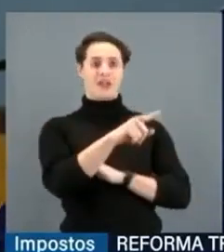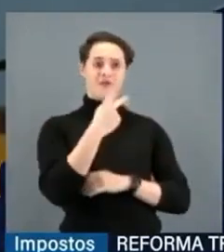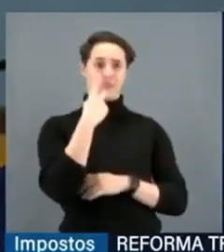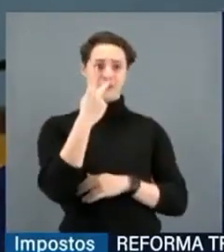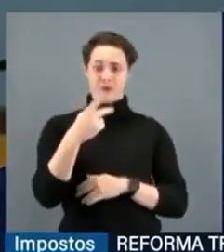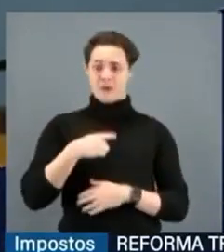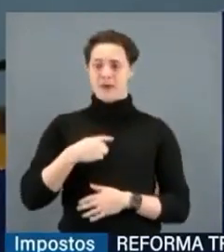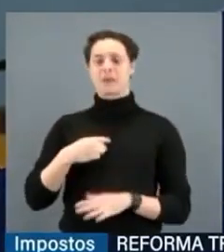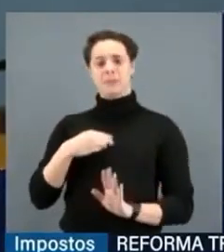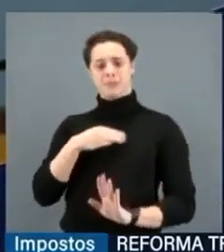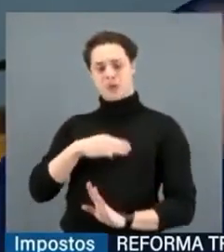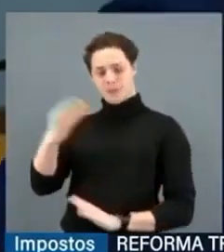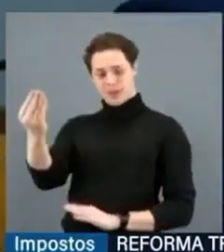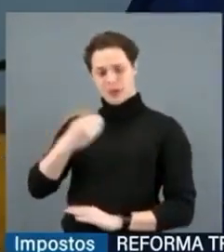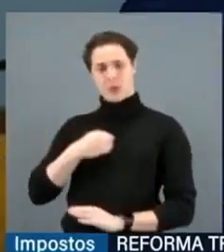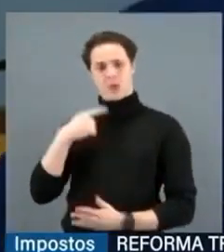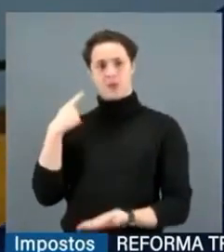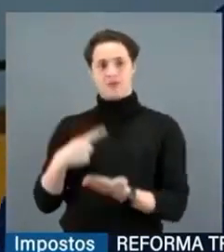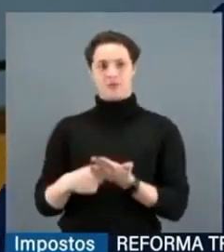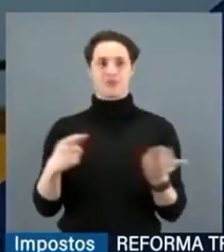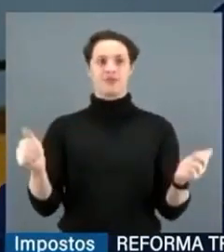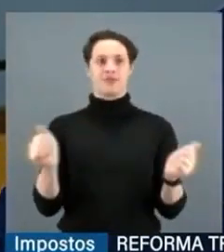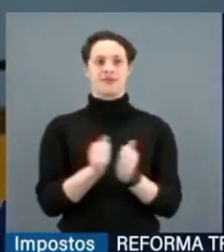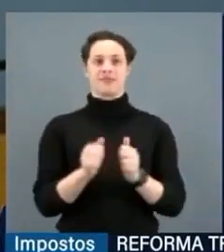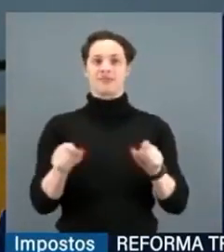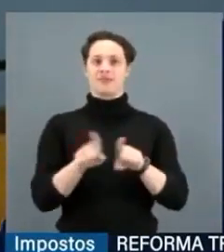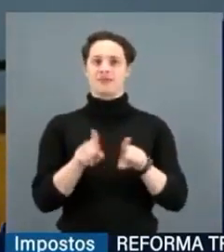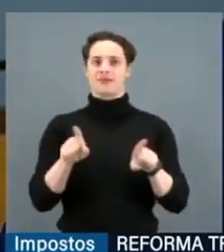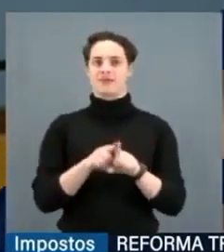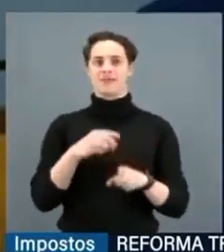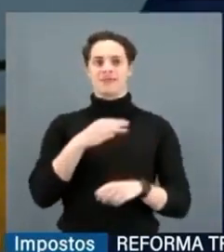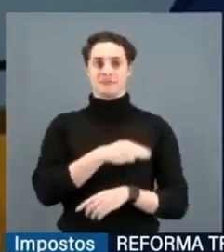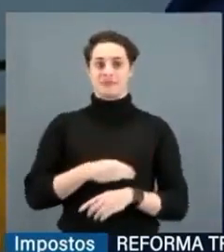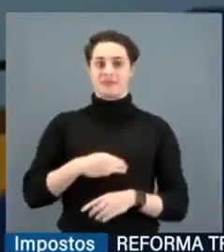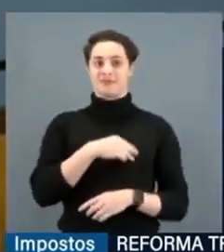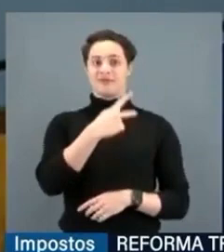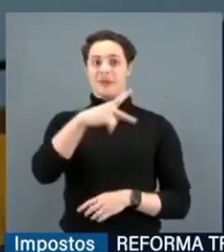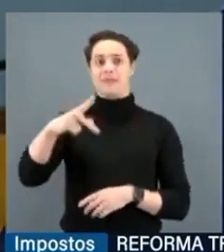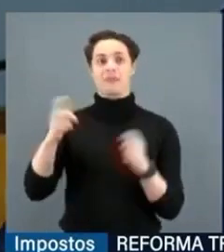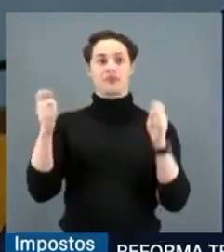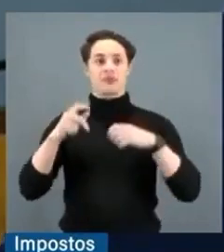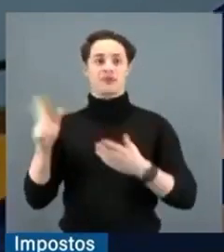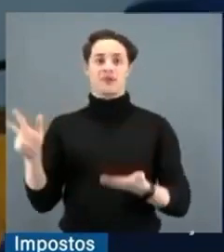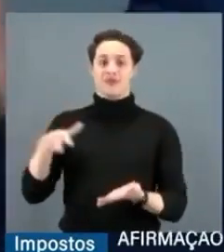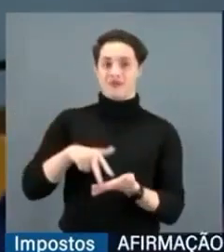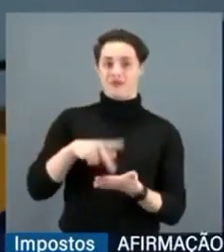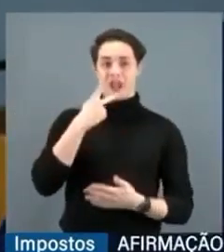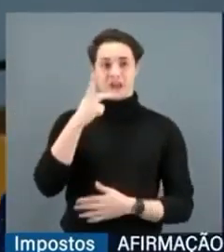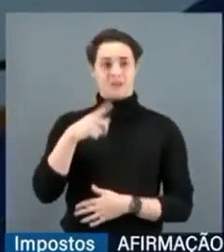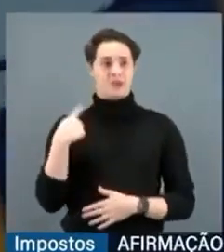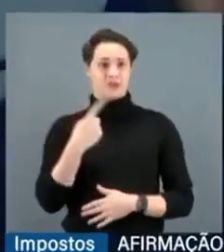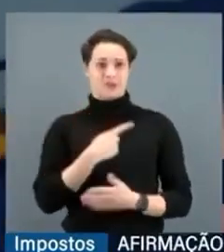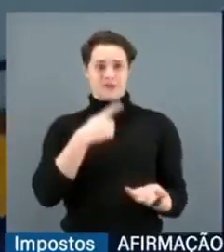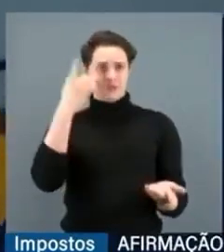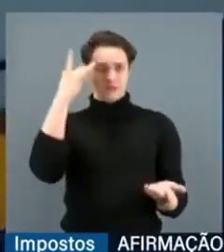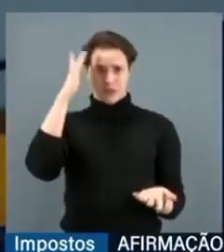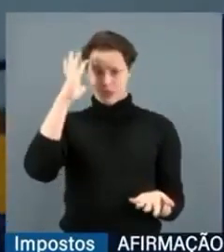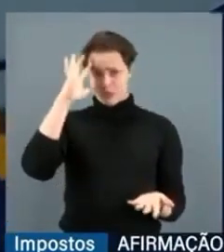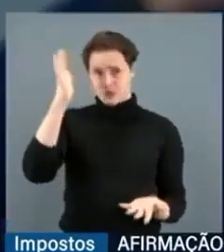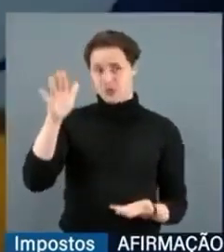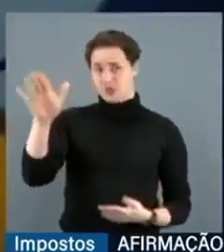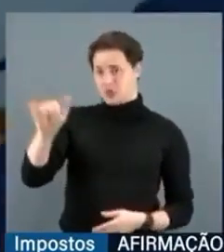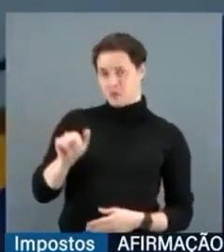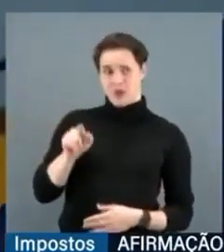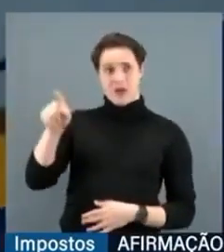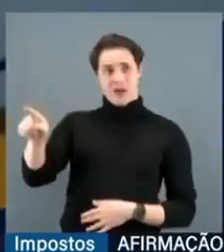missão cumprida, Flávio Bolsonaro, vamos saber quem mandou dar missão para ela poder vir aqui e falar para a gente, tá fácil de resolver, convoca ela,